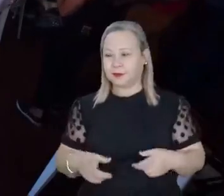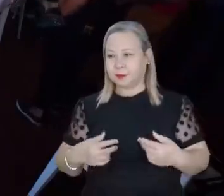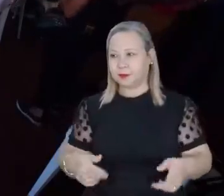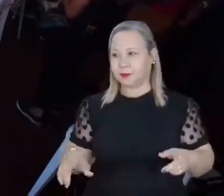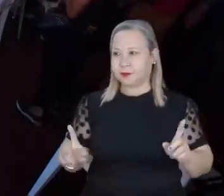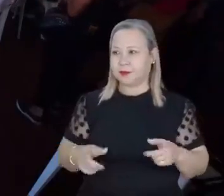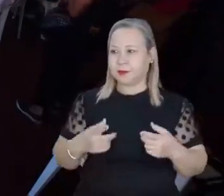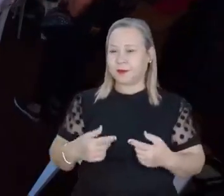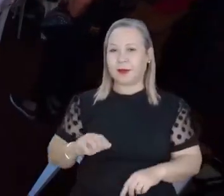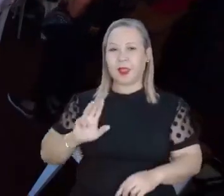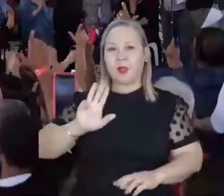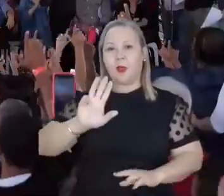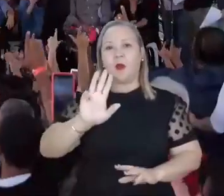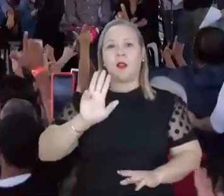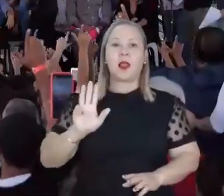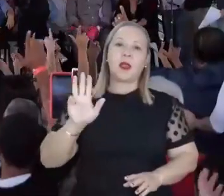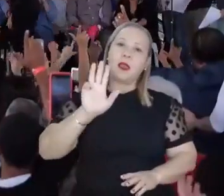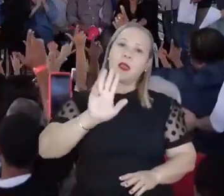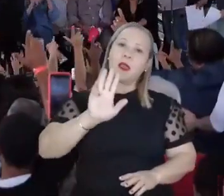Que maravilha.